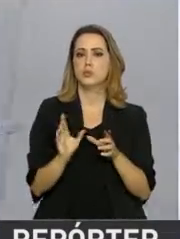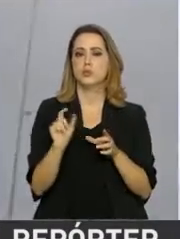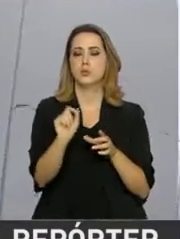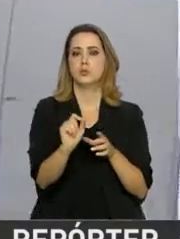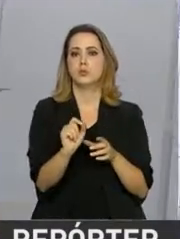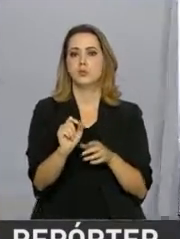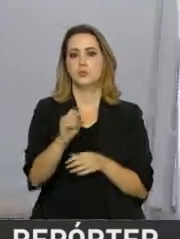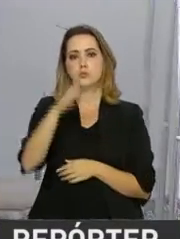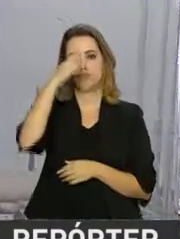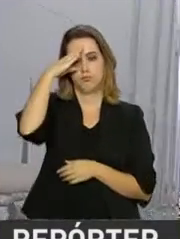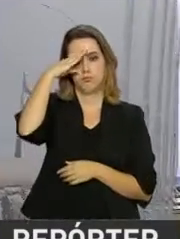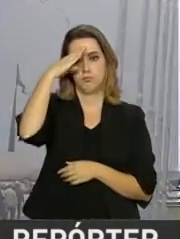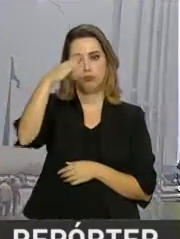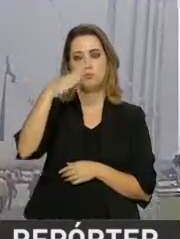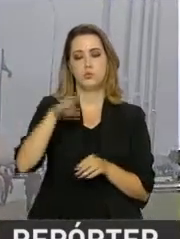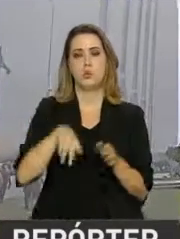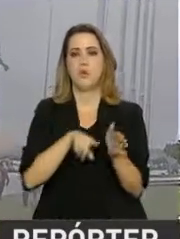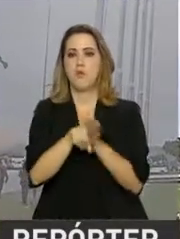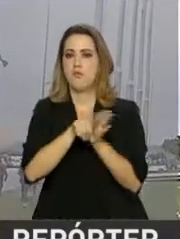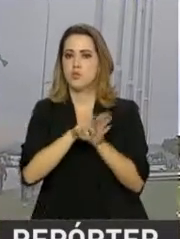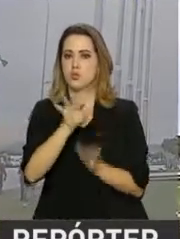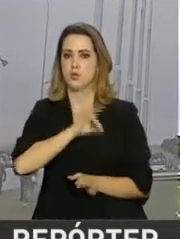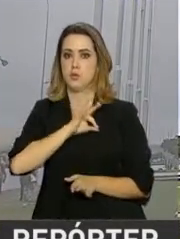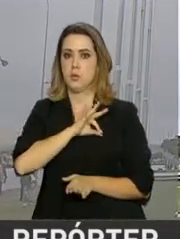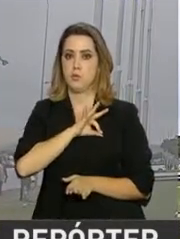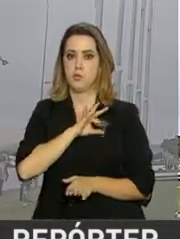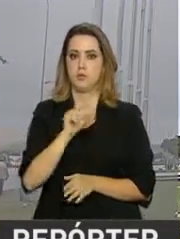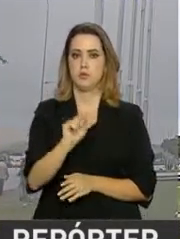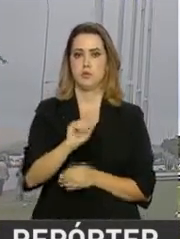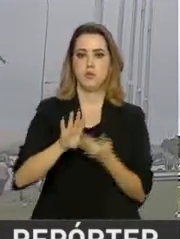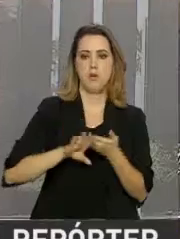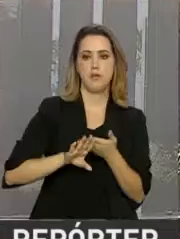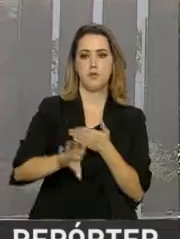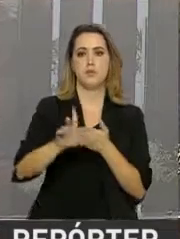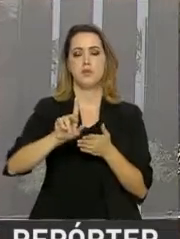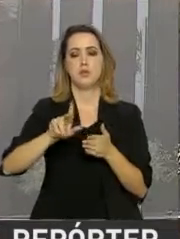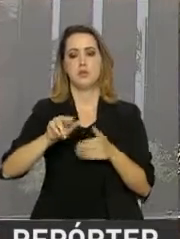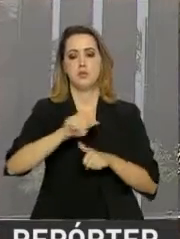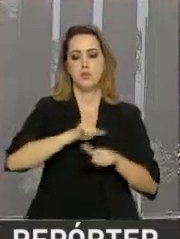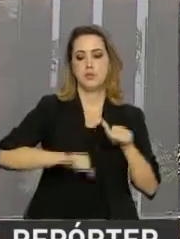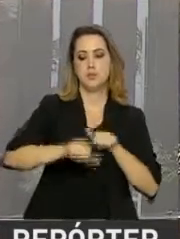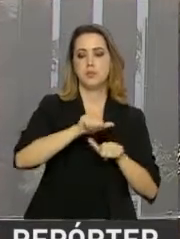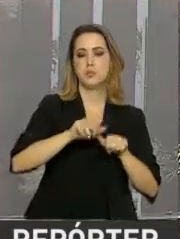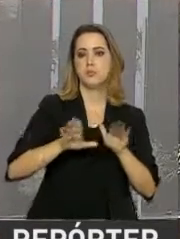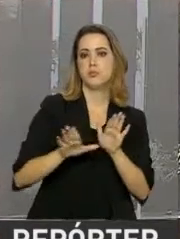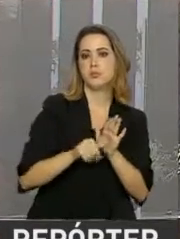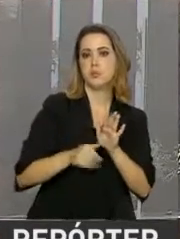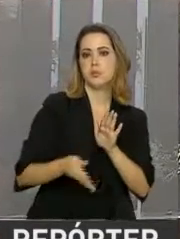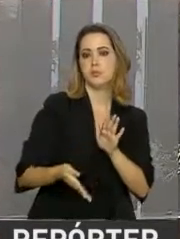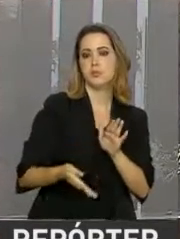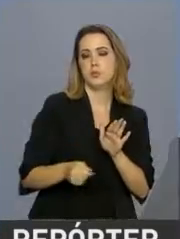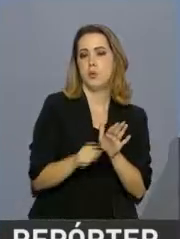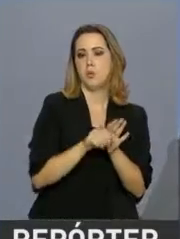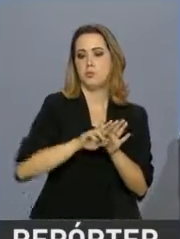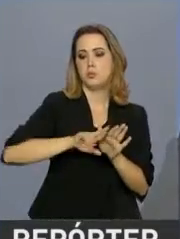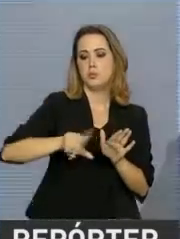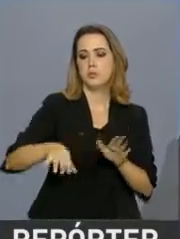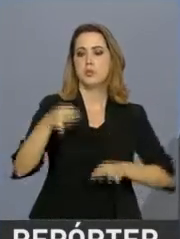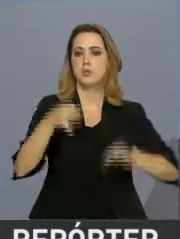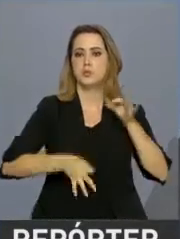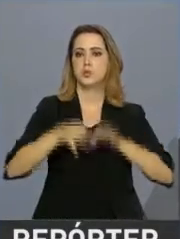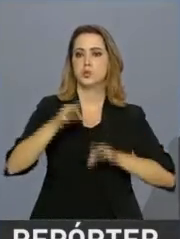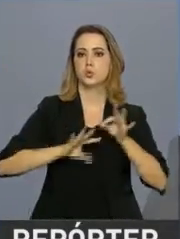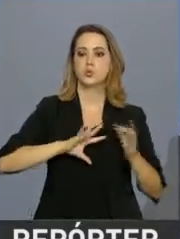as Forças Armadas, investigação policial, combate ao tráfico e cooperação jurídica internacional para